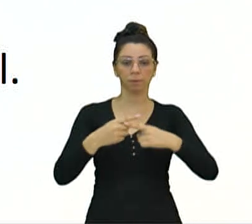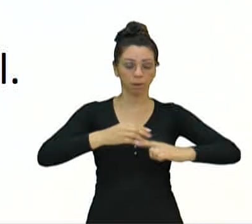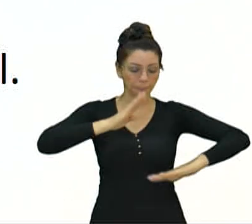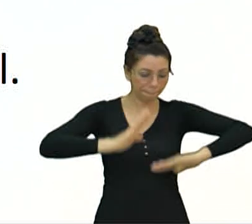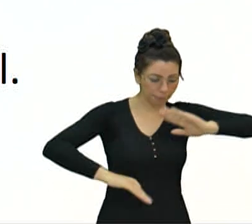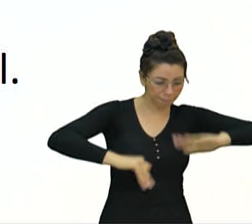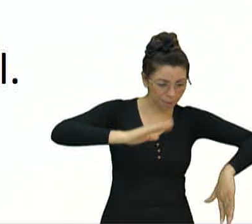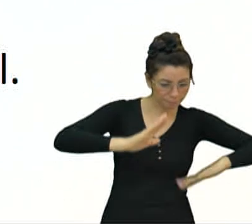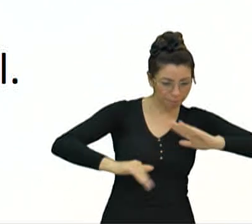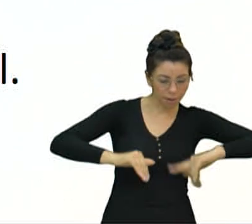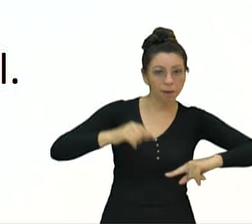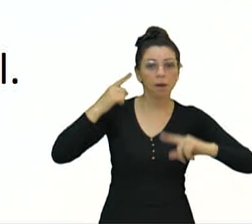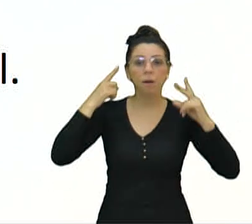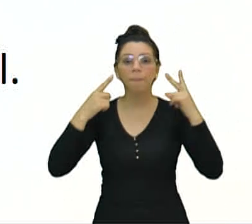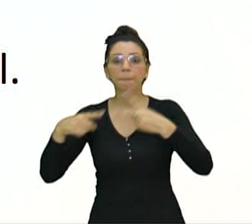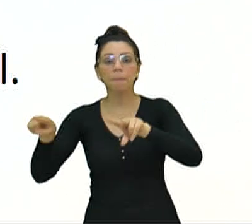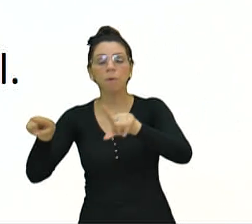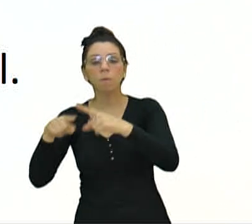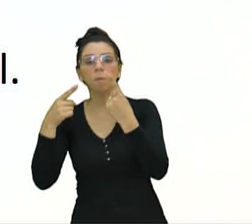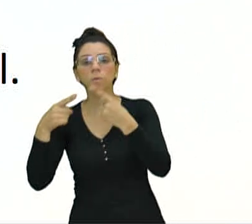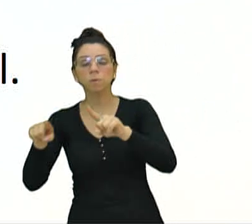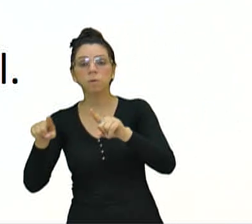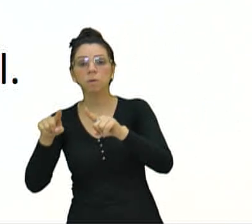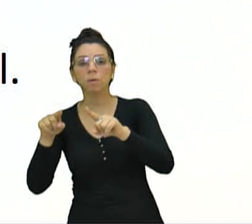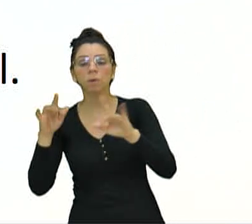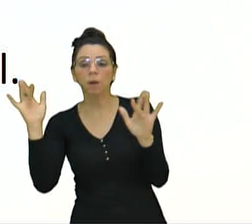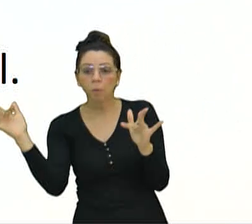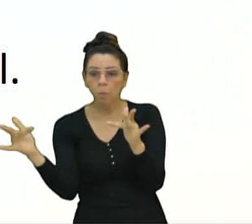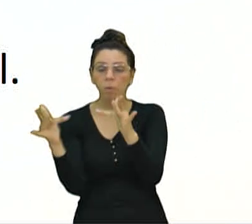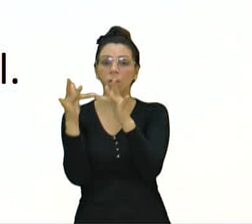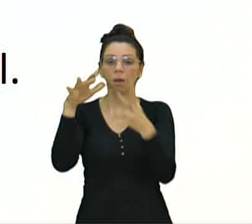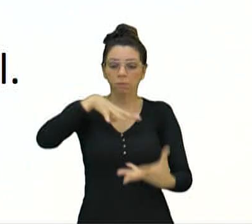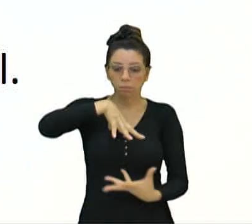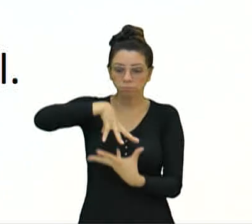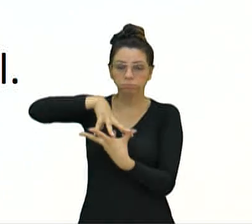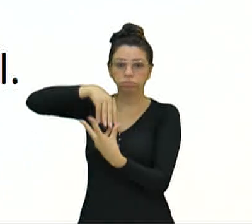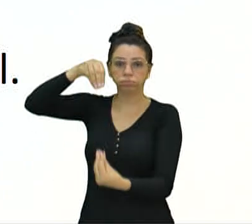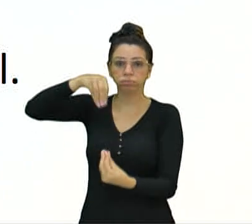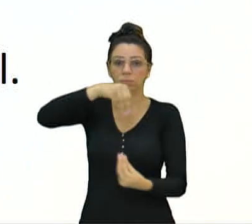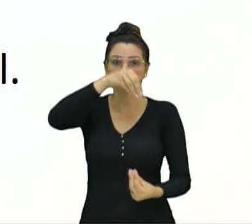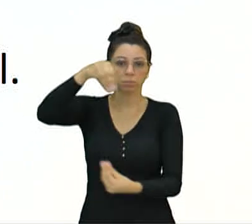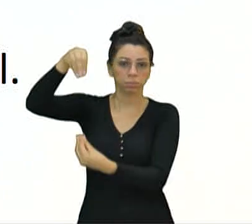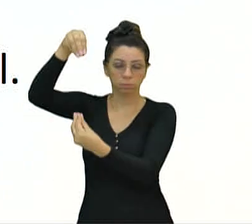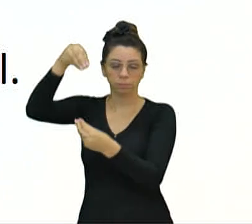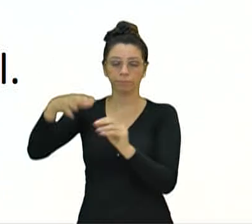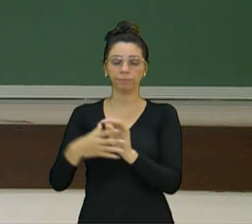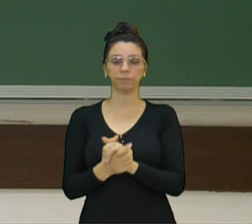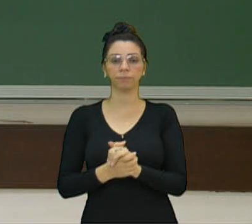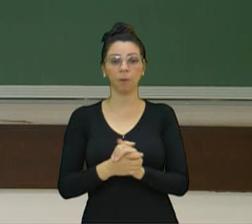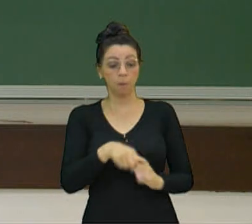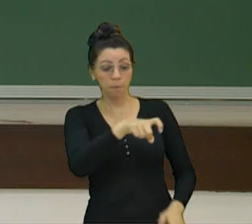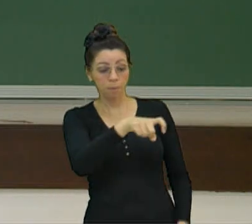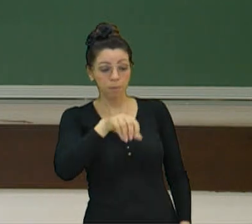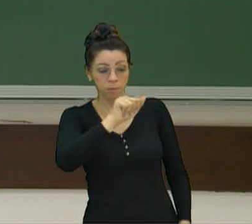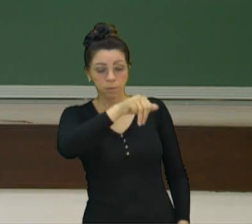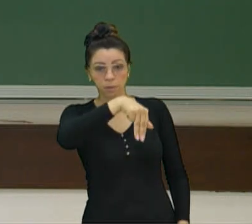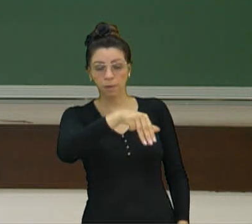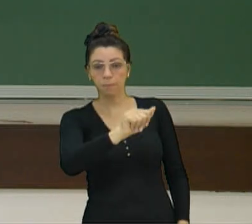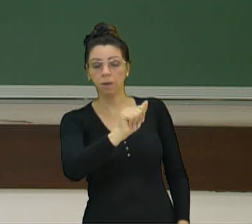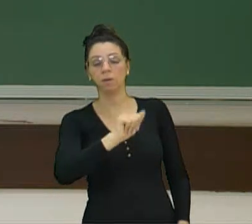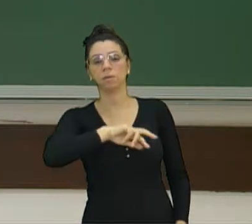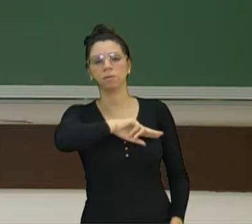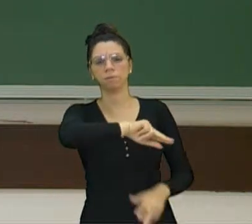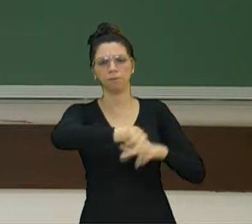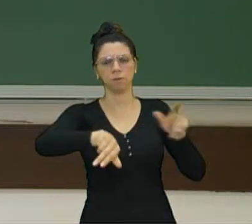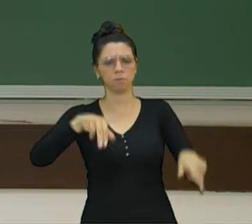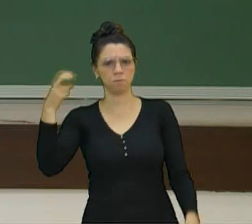podem estabelecer contato com o mundo natural e espiritual. Então os xamãs, eles fazem parte de diferentes culturas